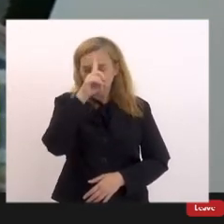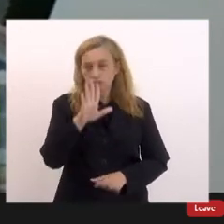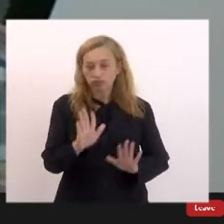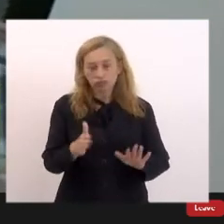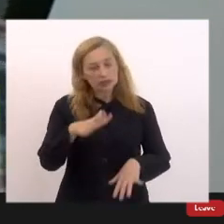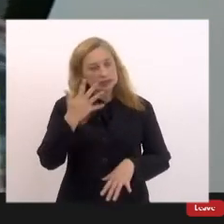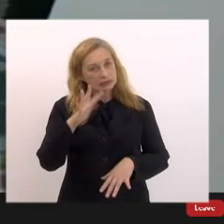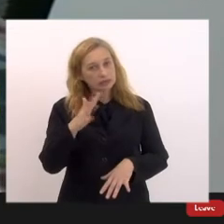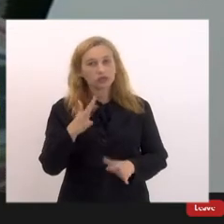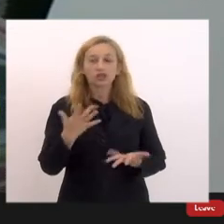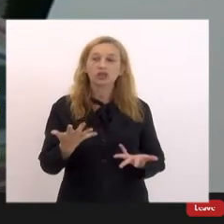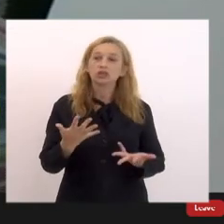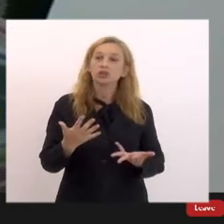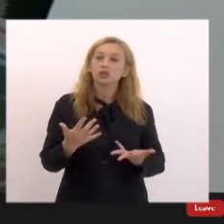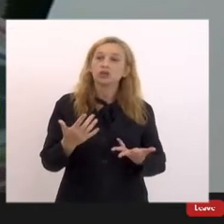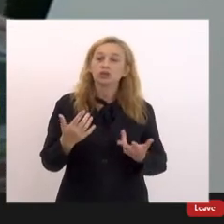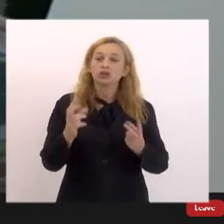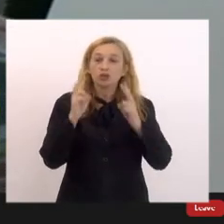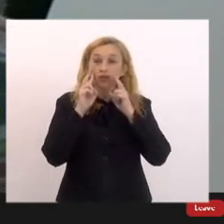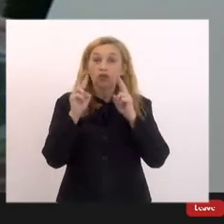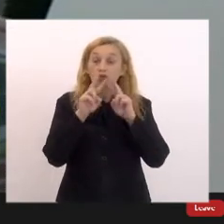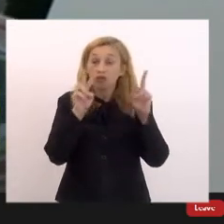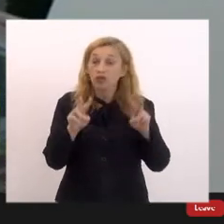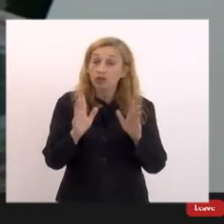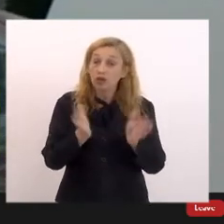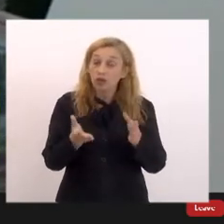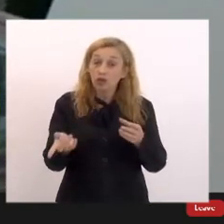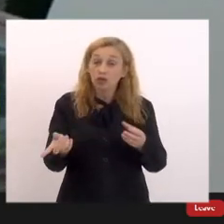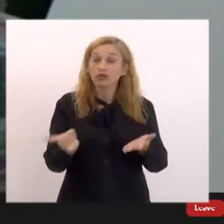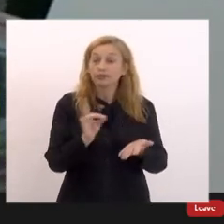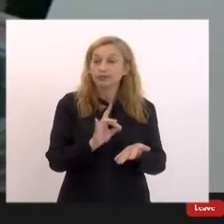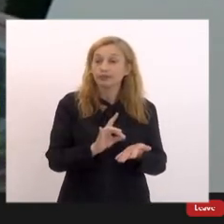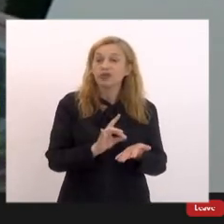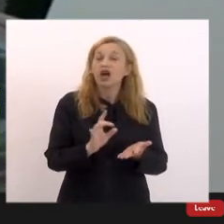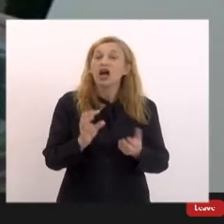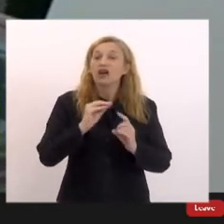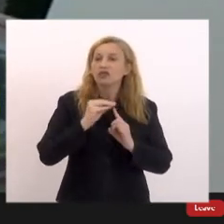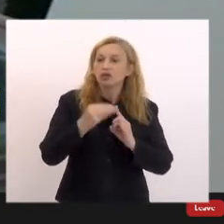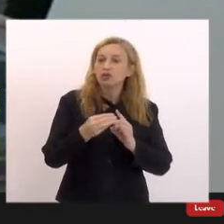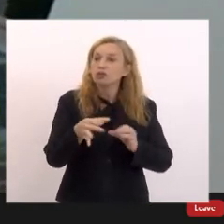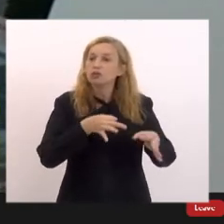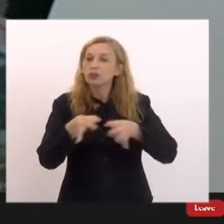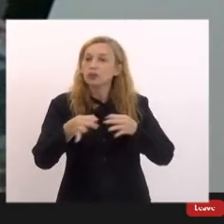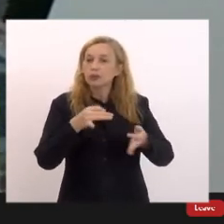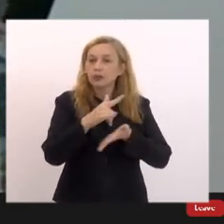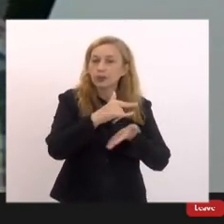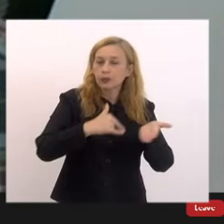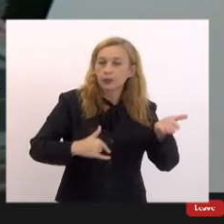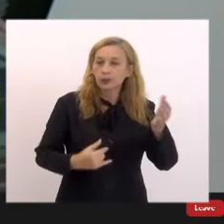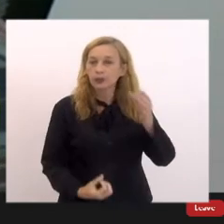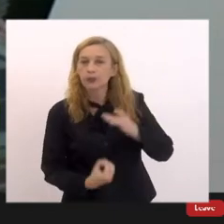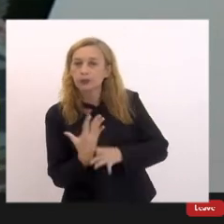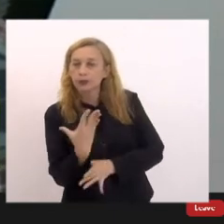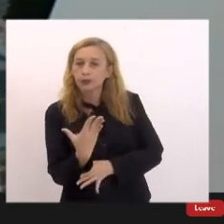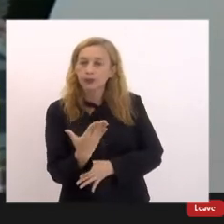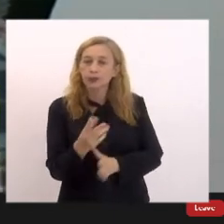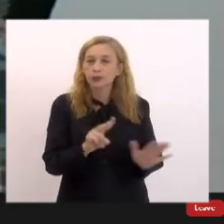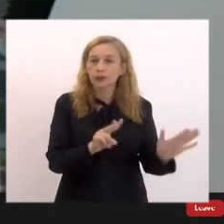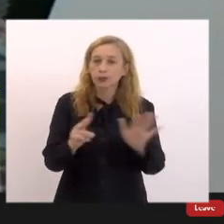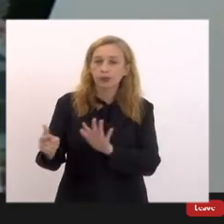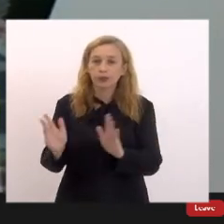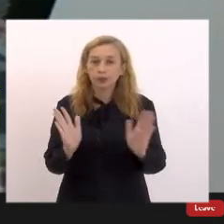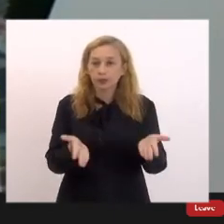ou menos o cenário que a gente está voltando. A Fiocruz está elaborando um documento que deve ser liberado ainda essa